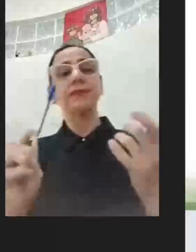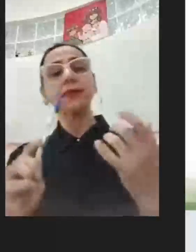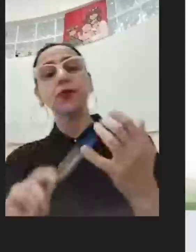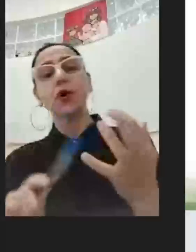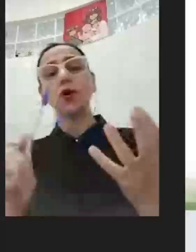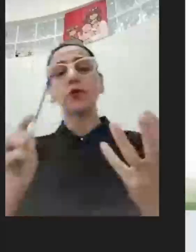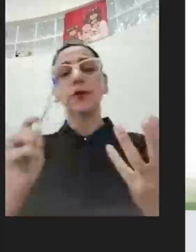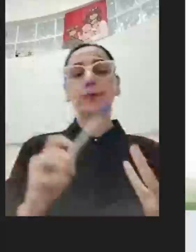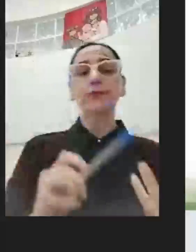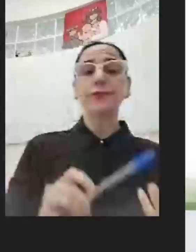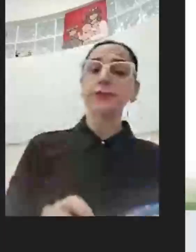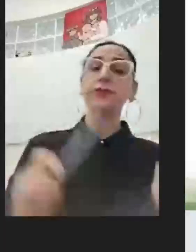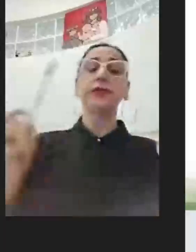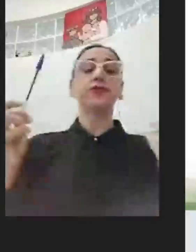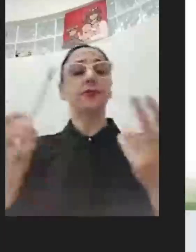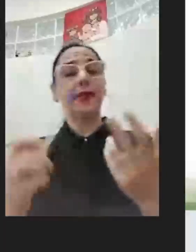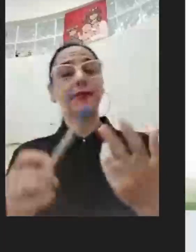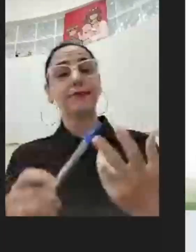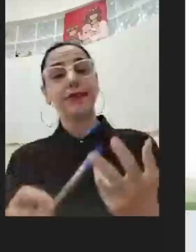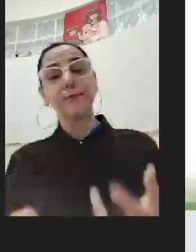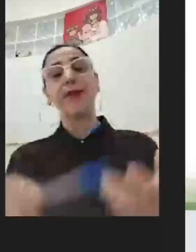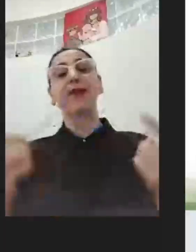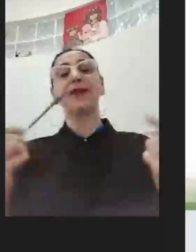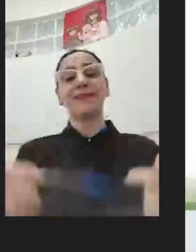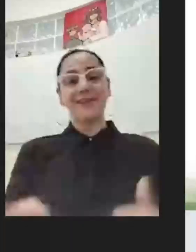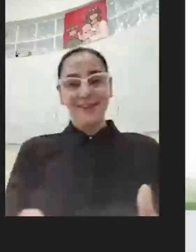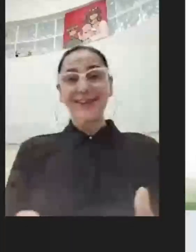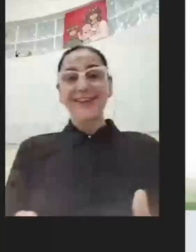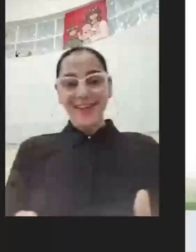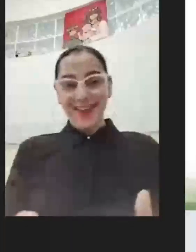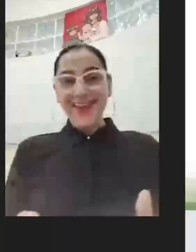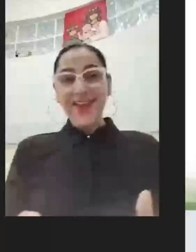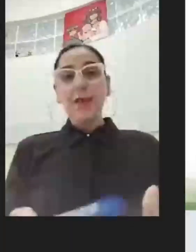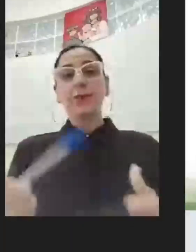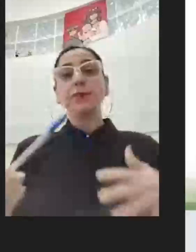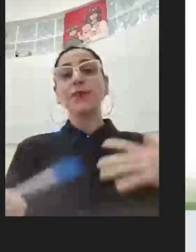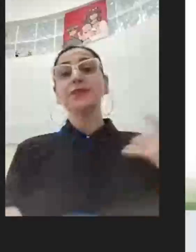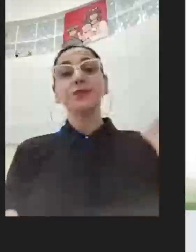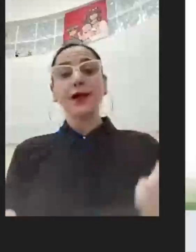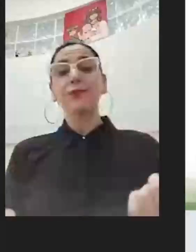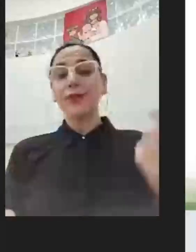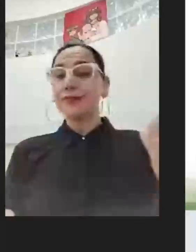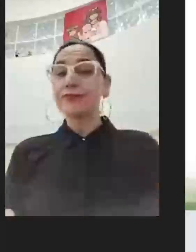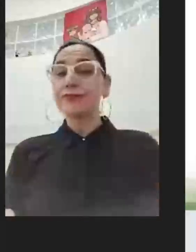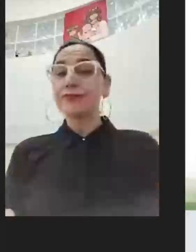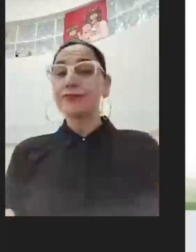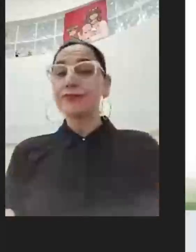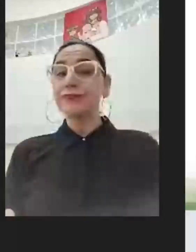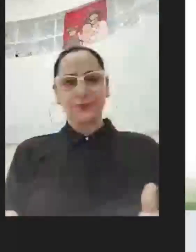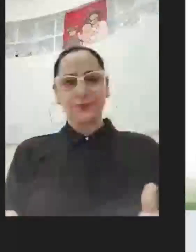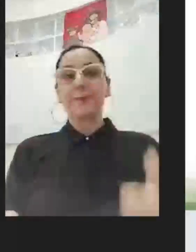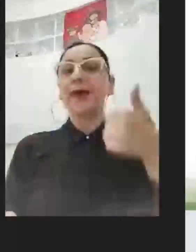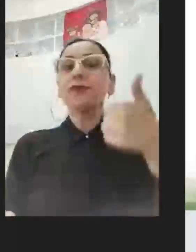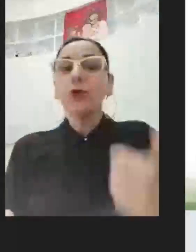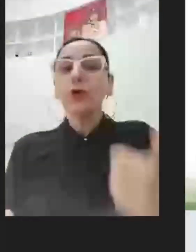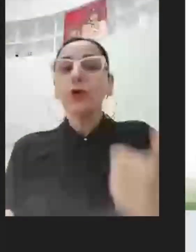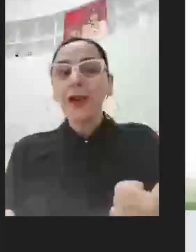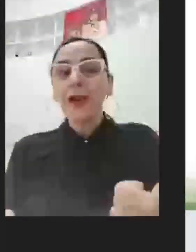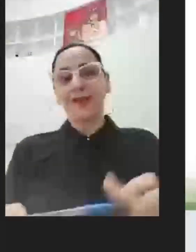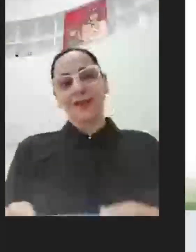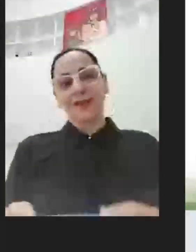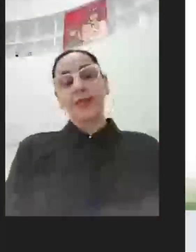um extra para psicóloga, para nutricionista, para enfermeira, né? Para o pessoal, para